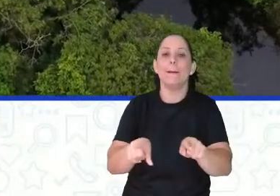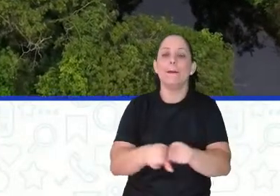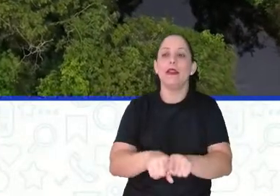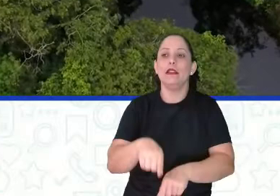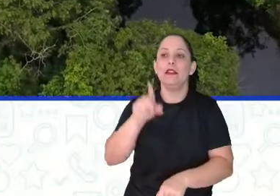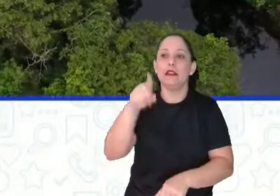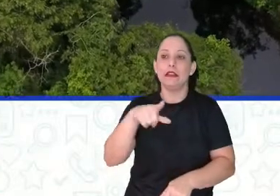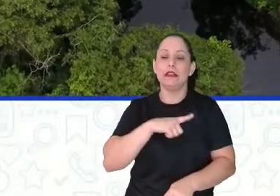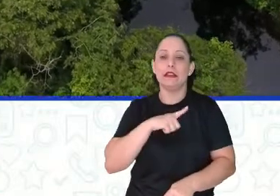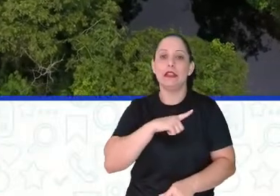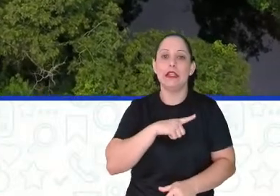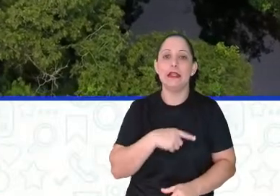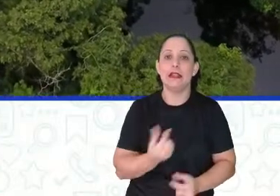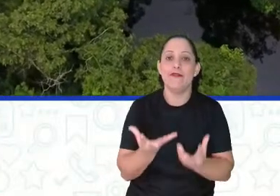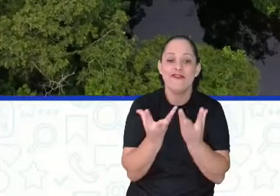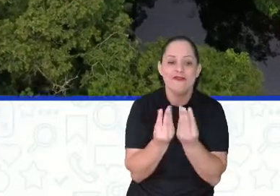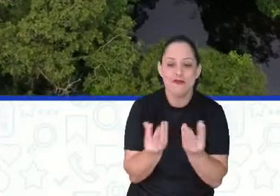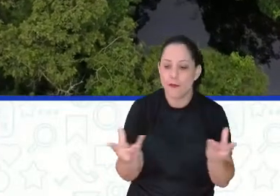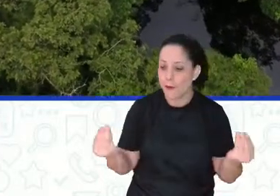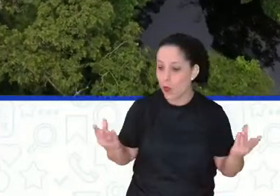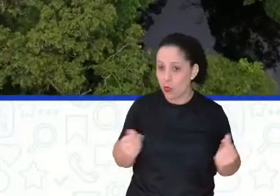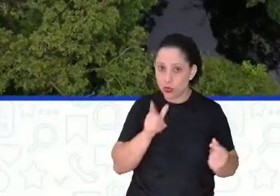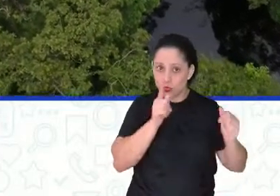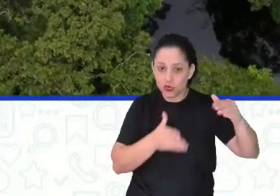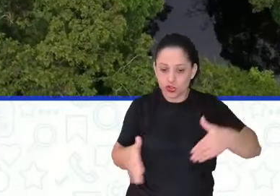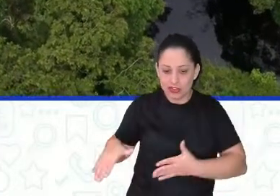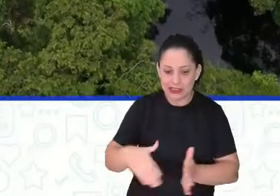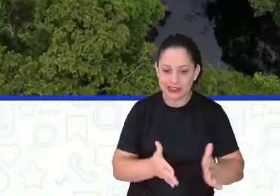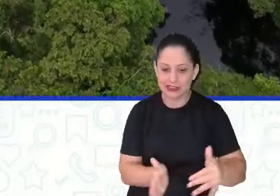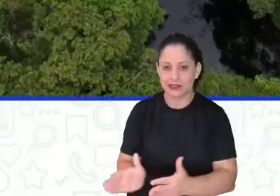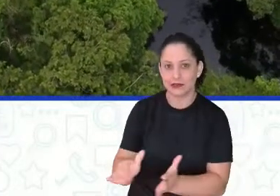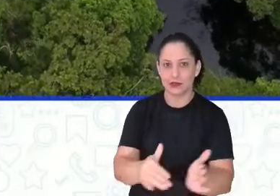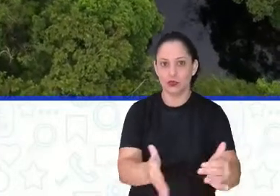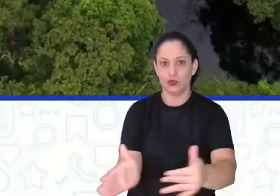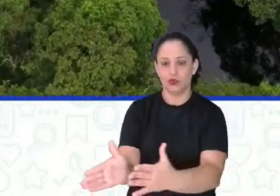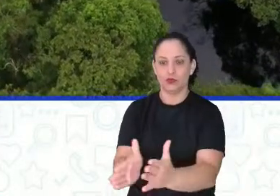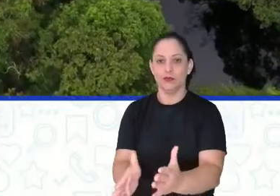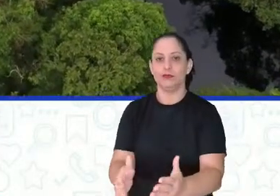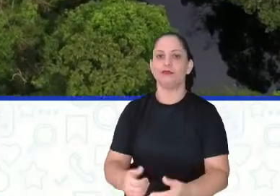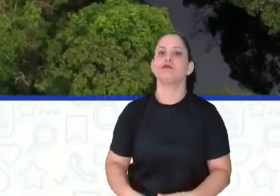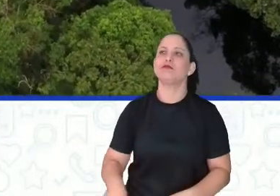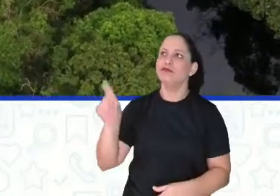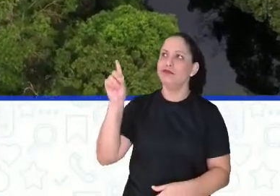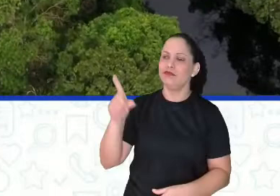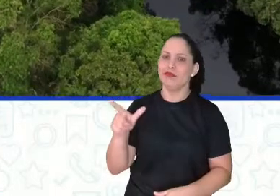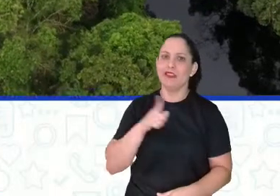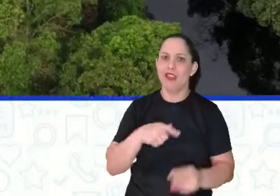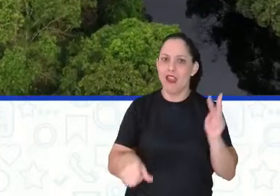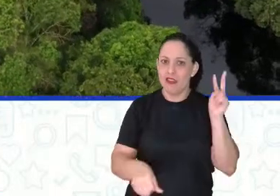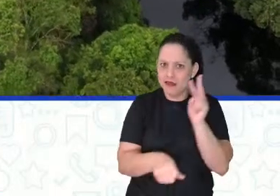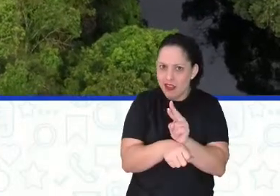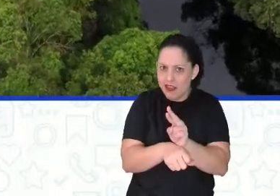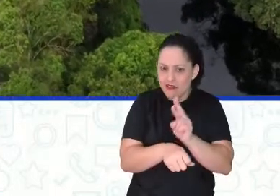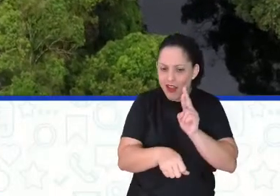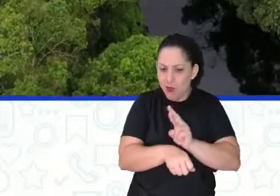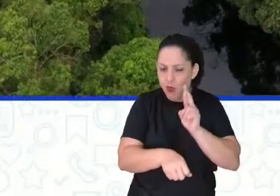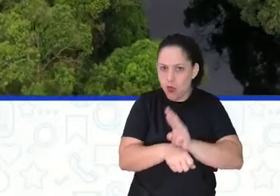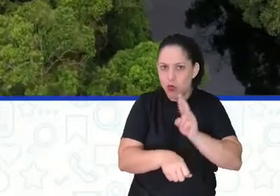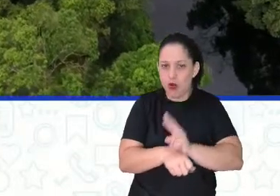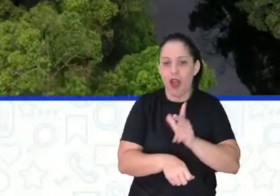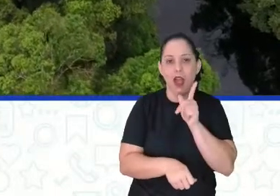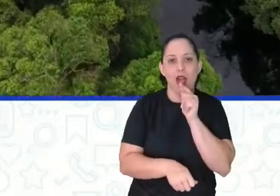9 maiores bacias hidrográficas brasileiras. Então, se aqui eu tenho tanta reserva de água, se a gente